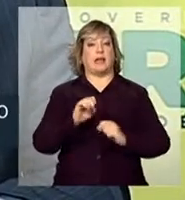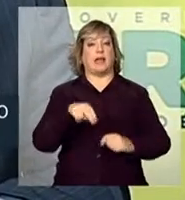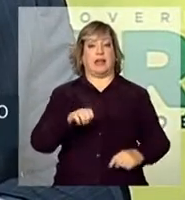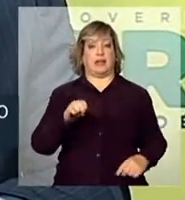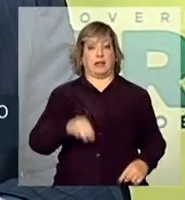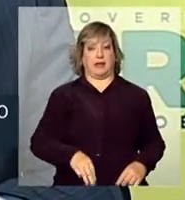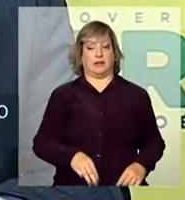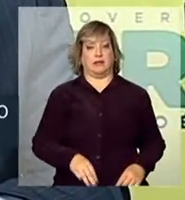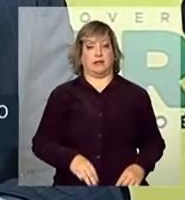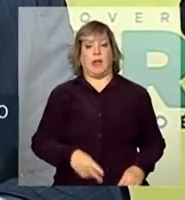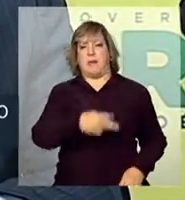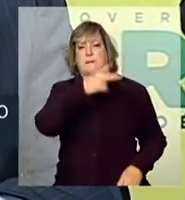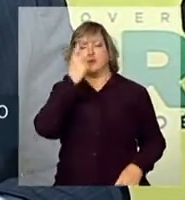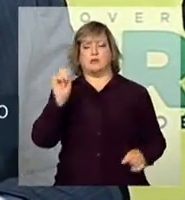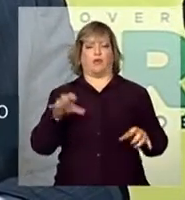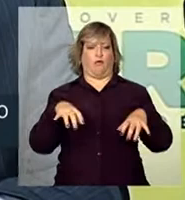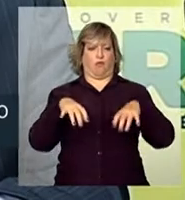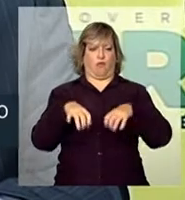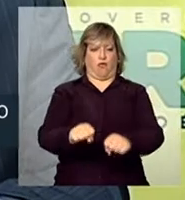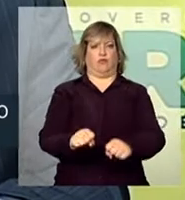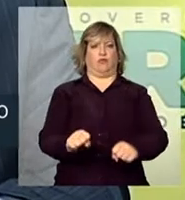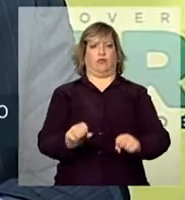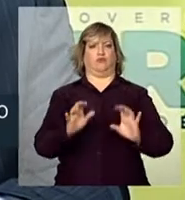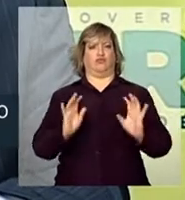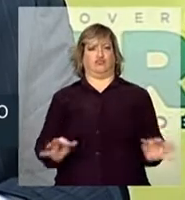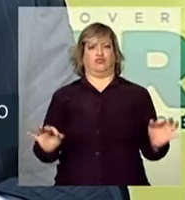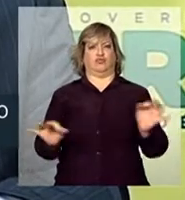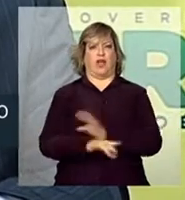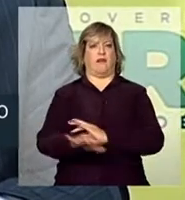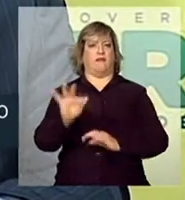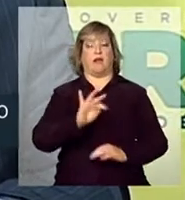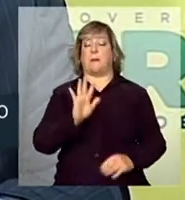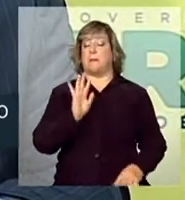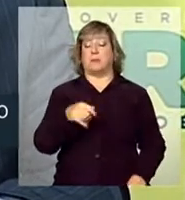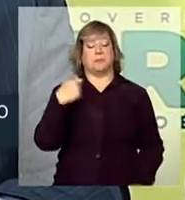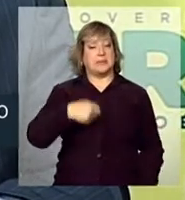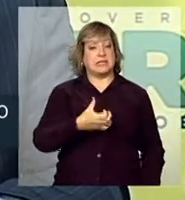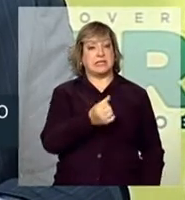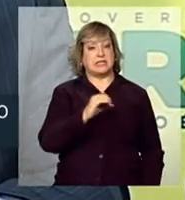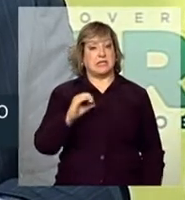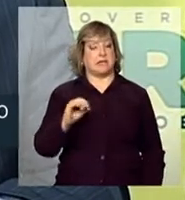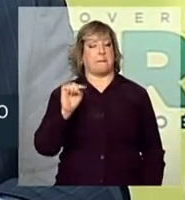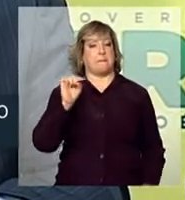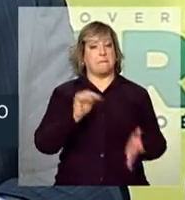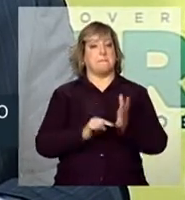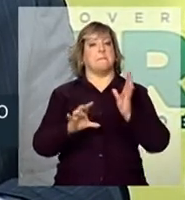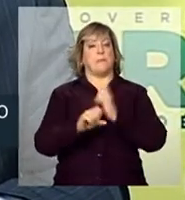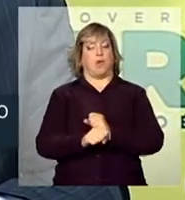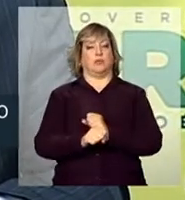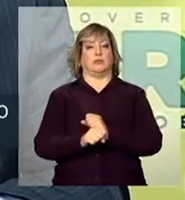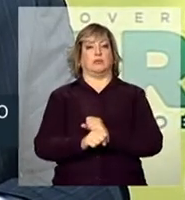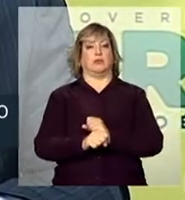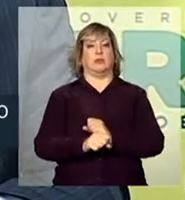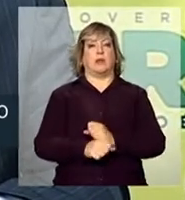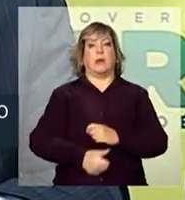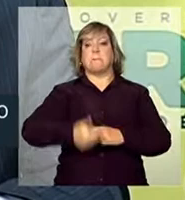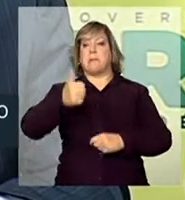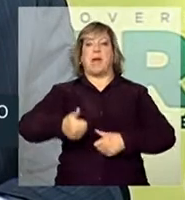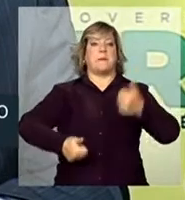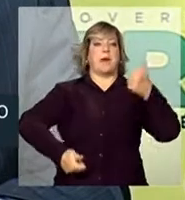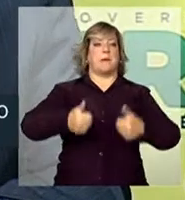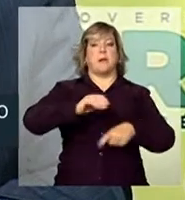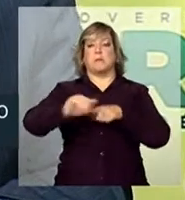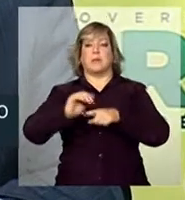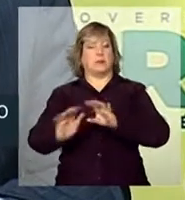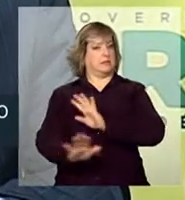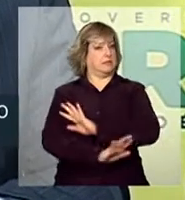possibilidade nenhum aluno de graduação acessar o Ciência Fronteira se não tiver tirado pelo menos 600 pontos no ENEM e não vai ter privilégio não vai